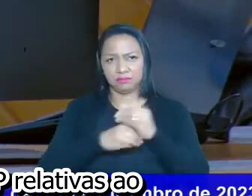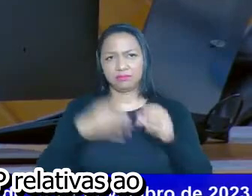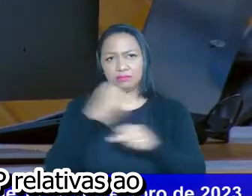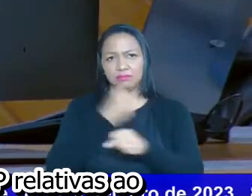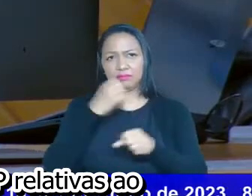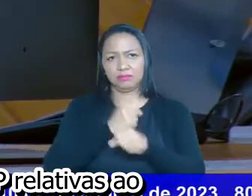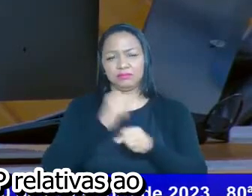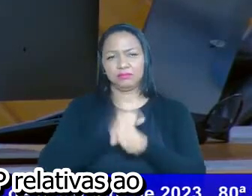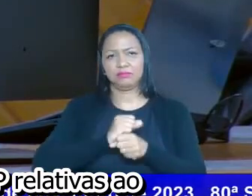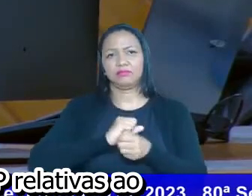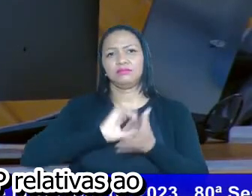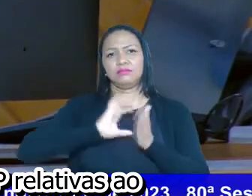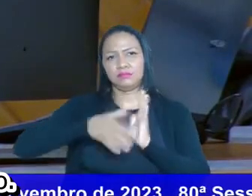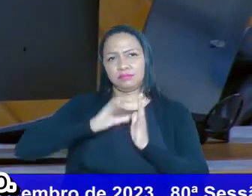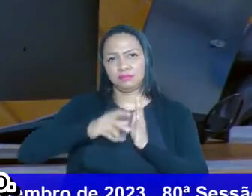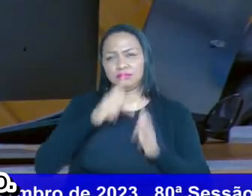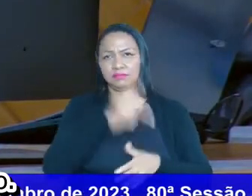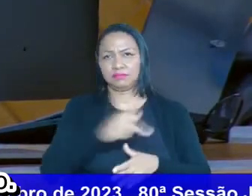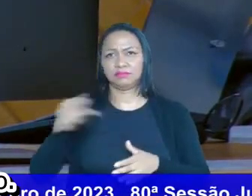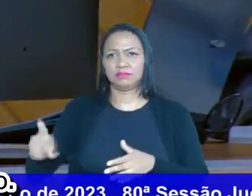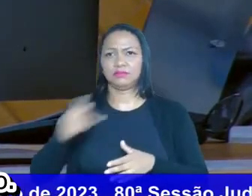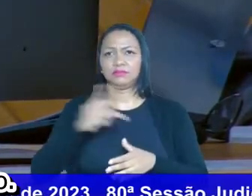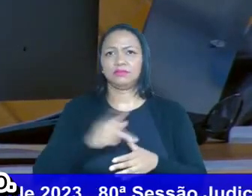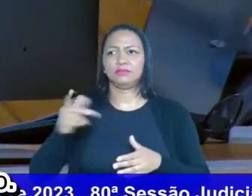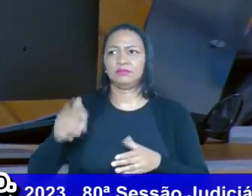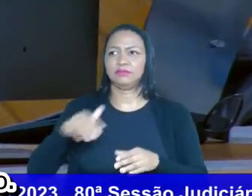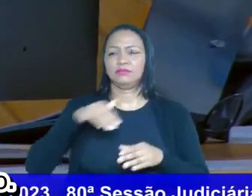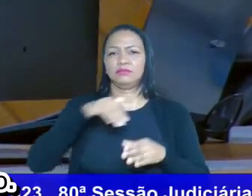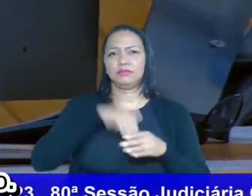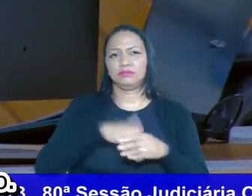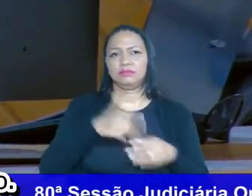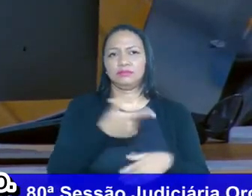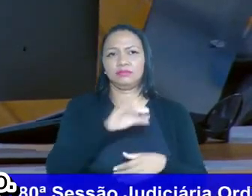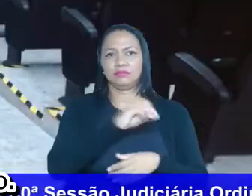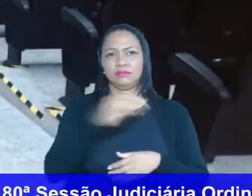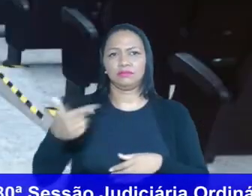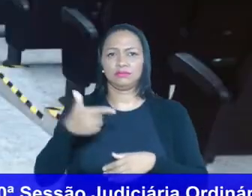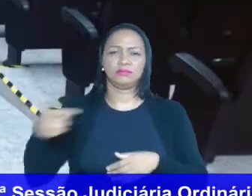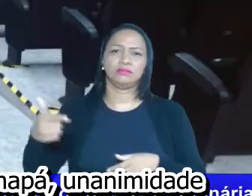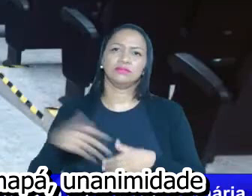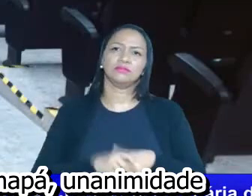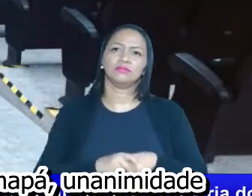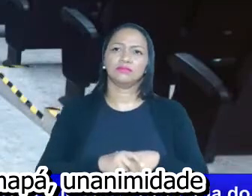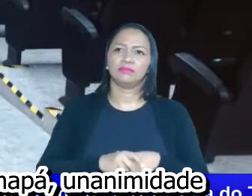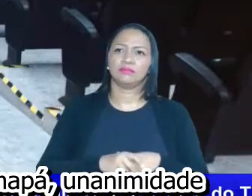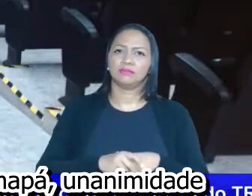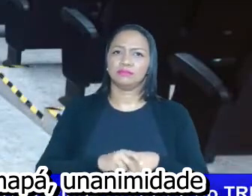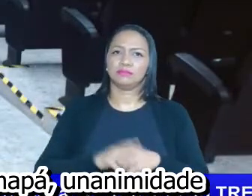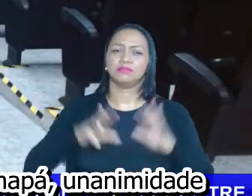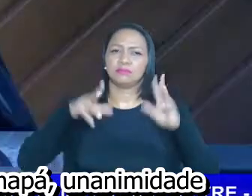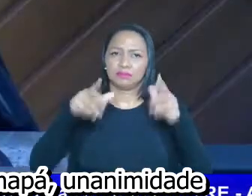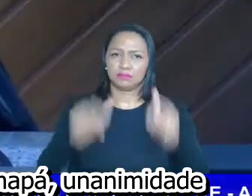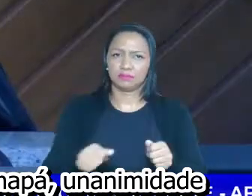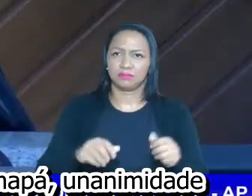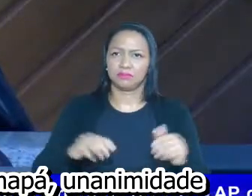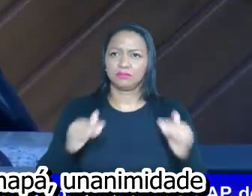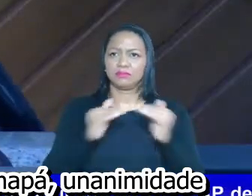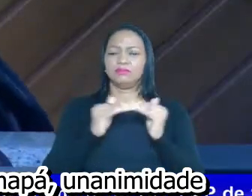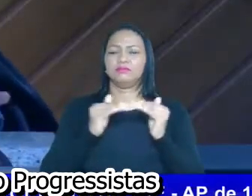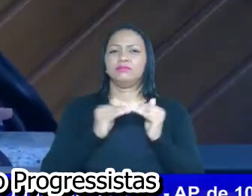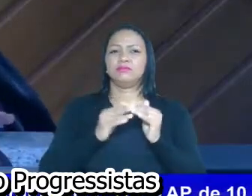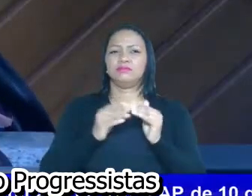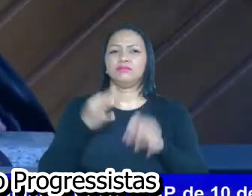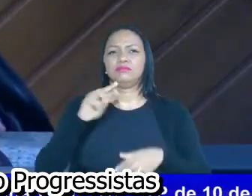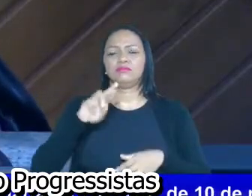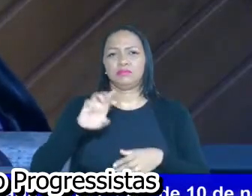contas do progressista PP relativas ao exercício financeiro de 2022. É como voto. Todos estiverem de acordo, anuncio o resultado. O TRE